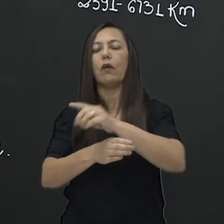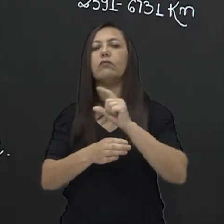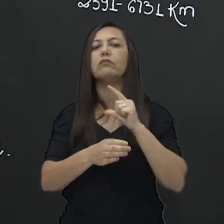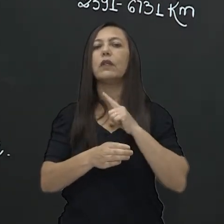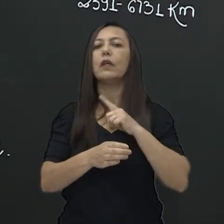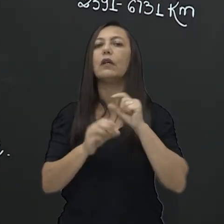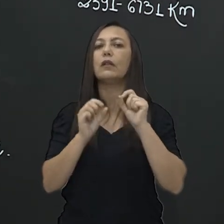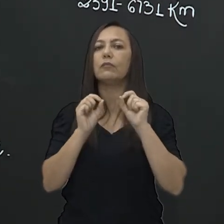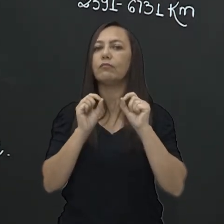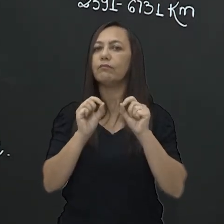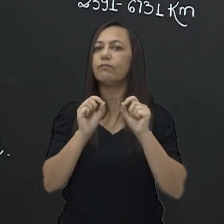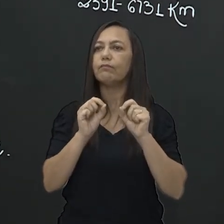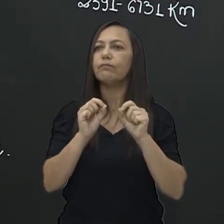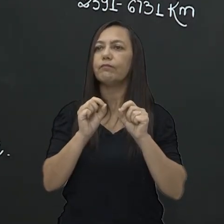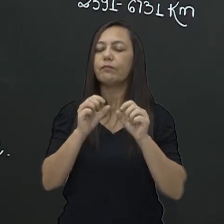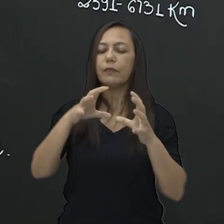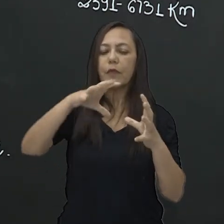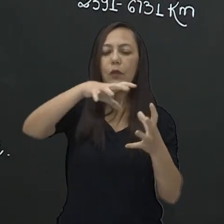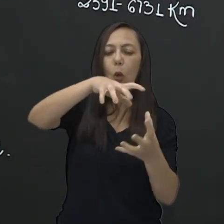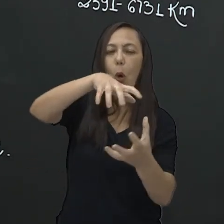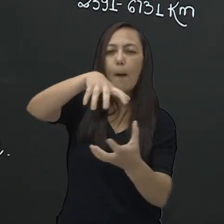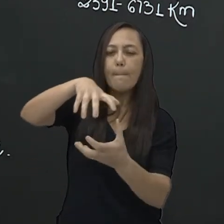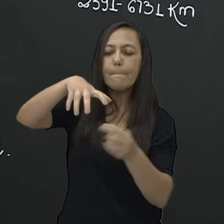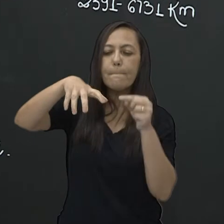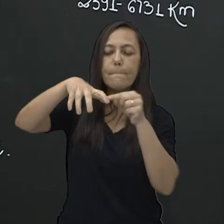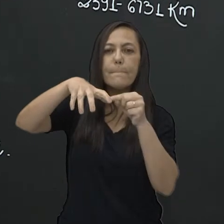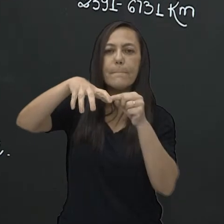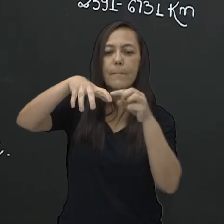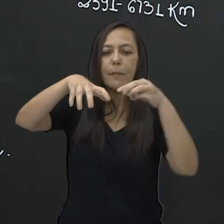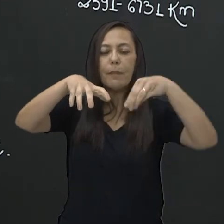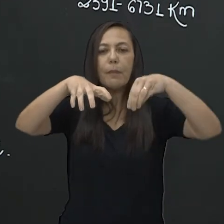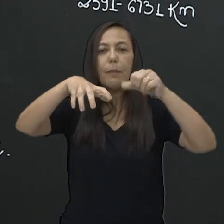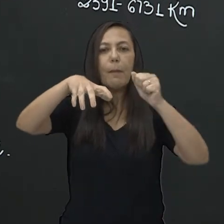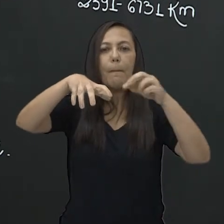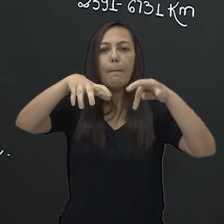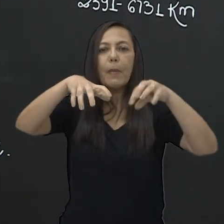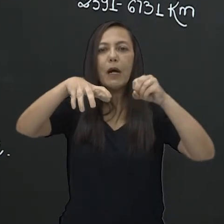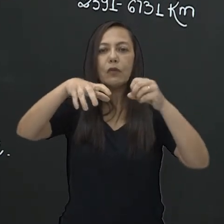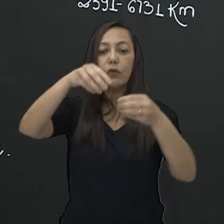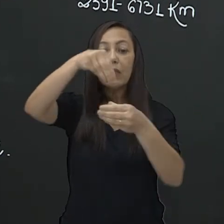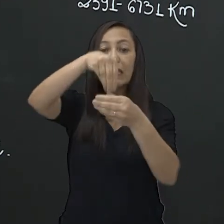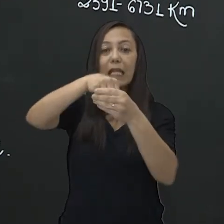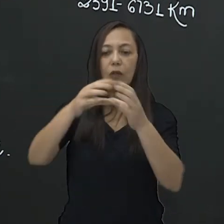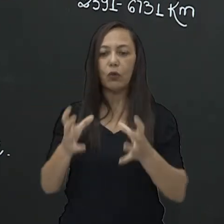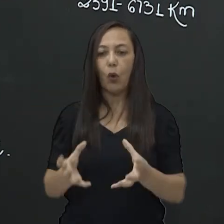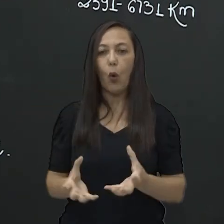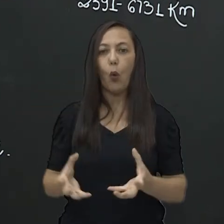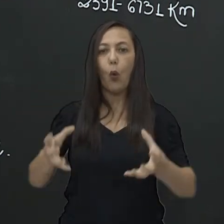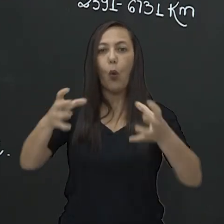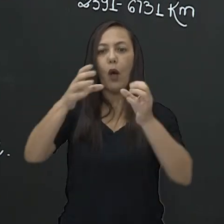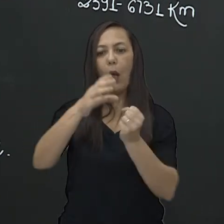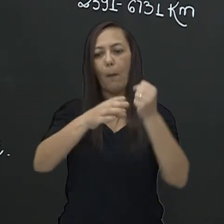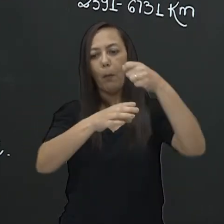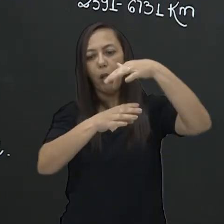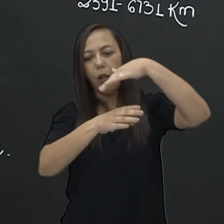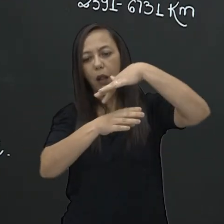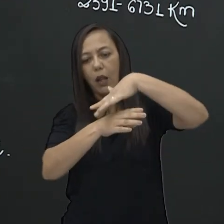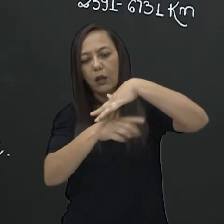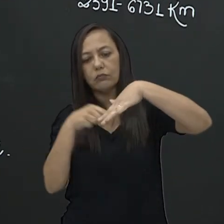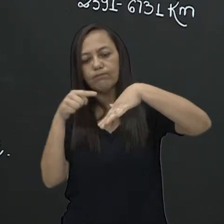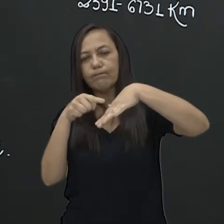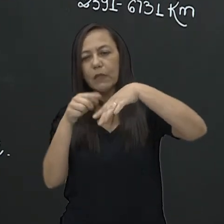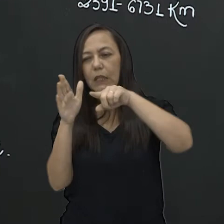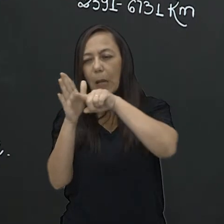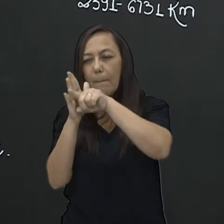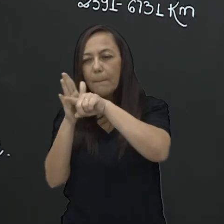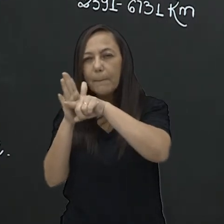de, que está ali no interior do manto, quando ele sai do vulcão, a gente chama de lava, né? A lava vulcânica. Se você pesquisar alguns vídeos